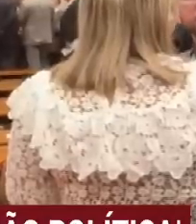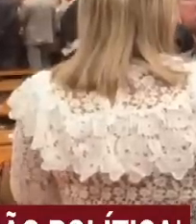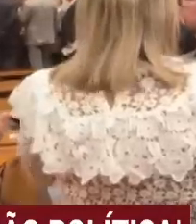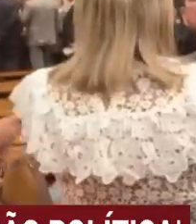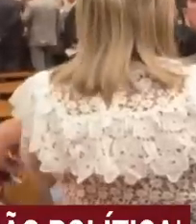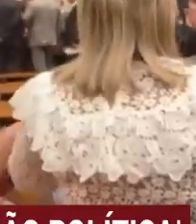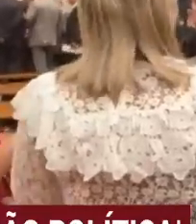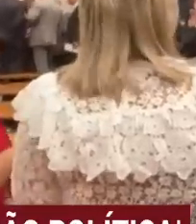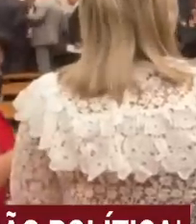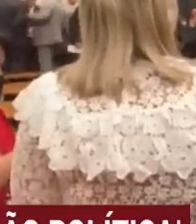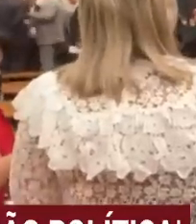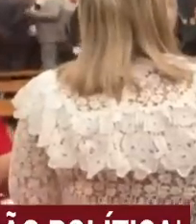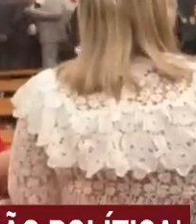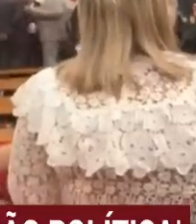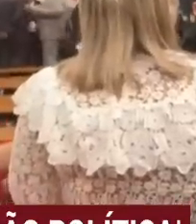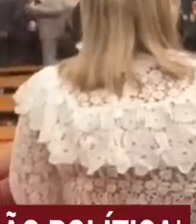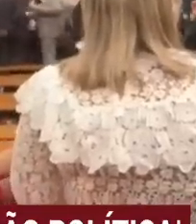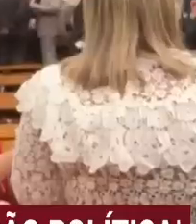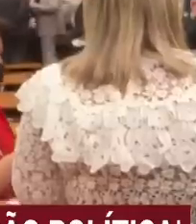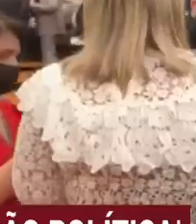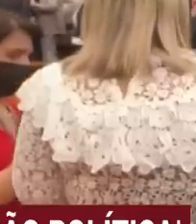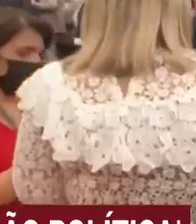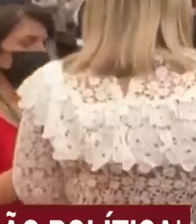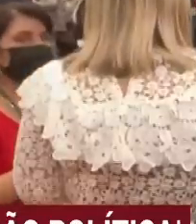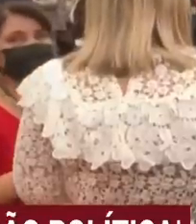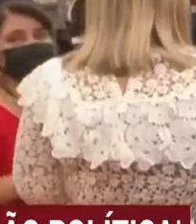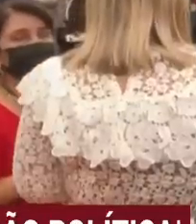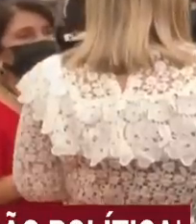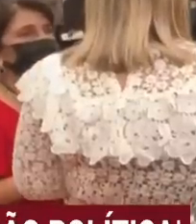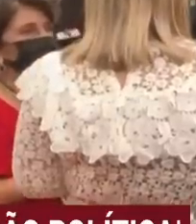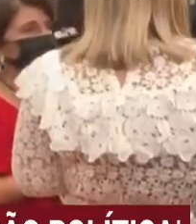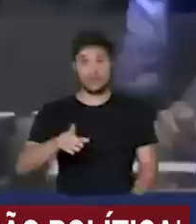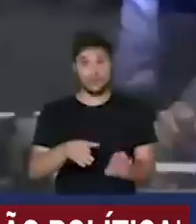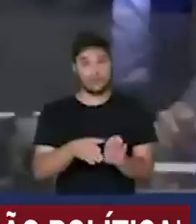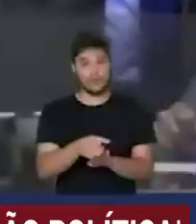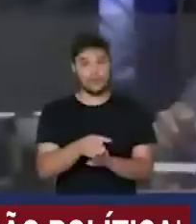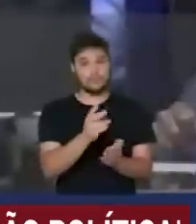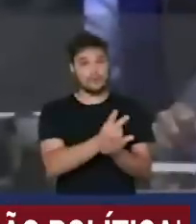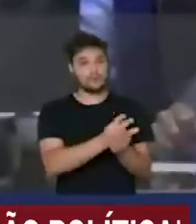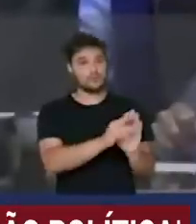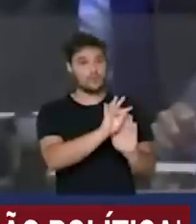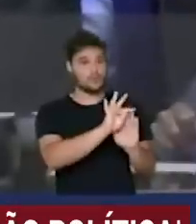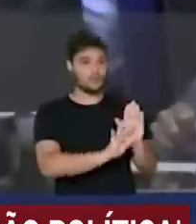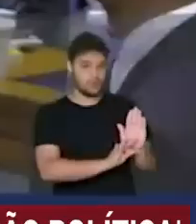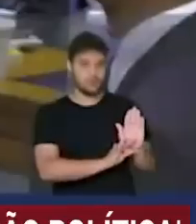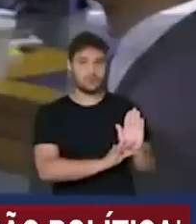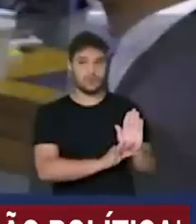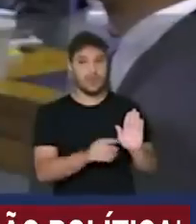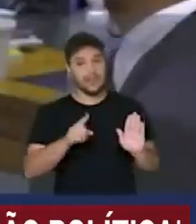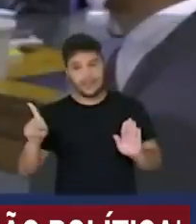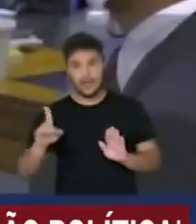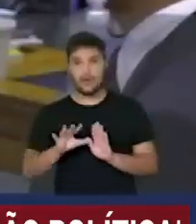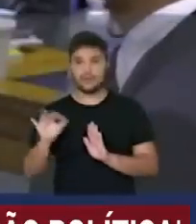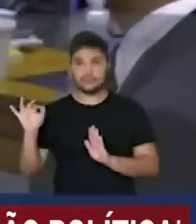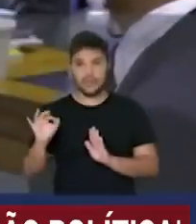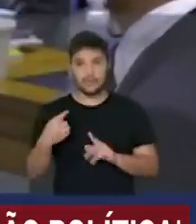Brasil, respeitando o Brasil, respeitando a opinião das pessoas. Para vice, ainda existem candidaturas